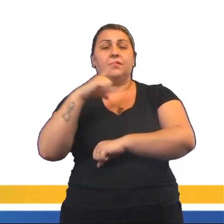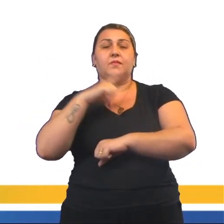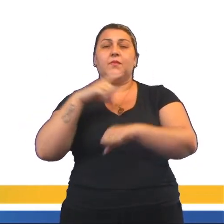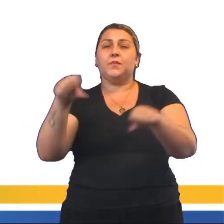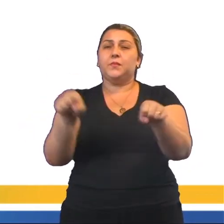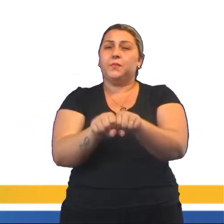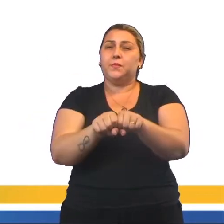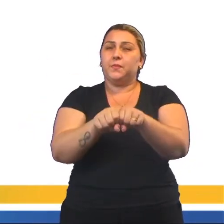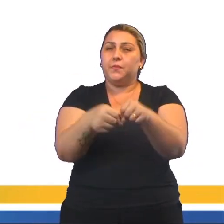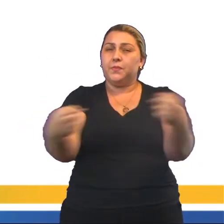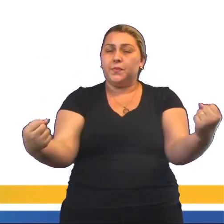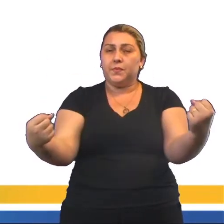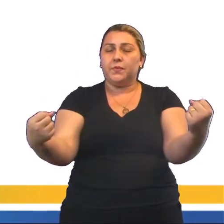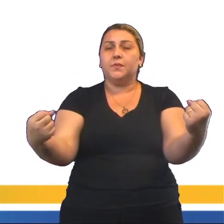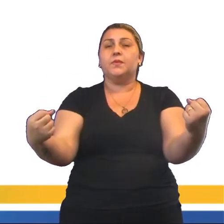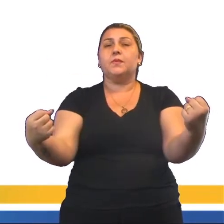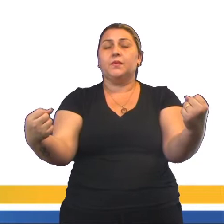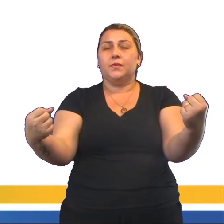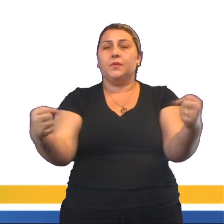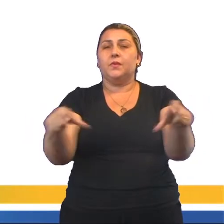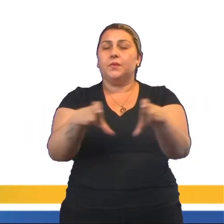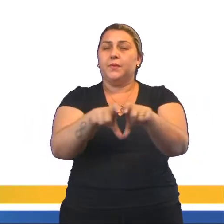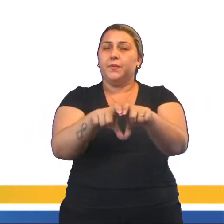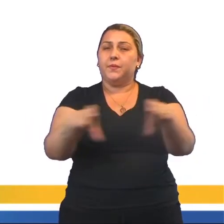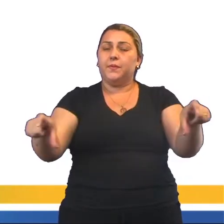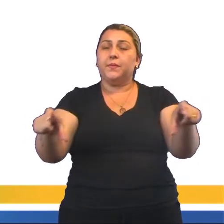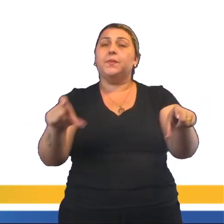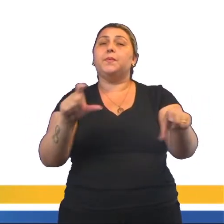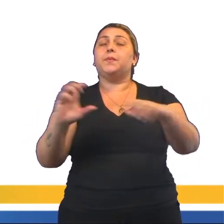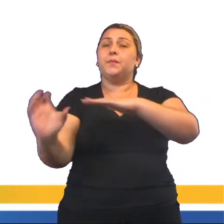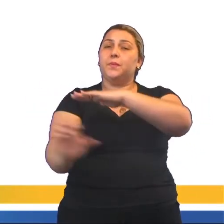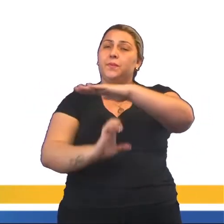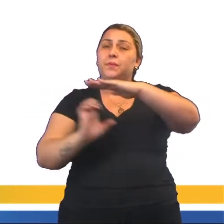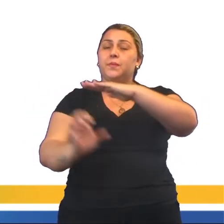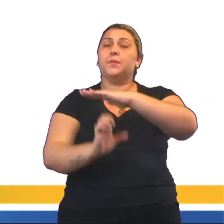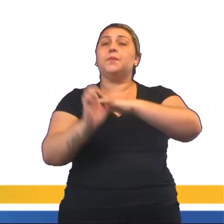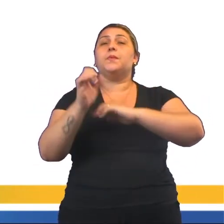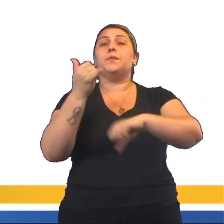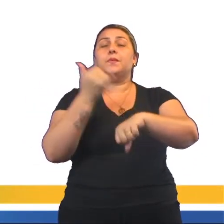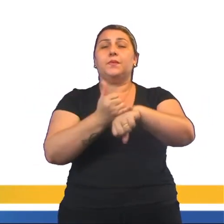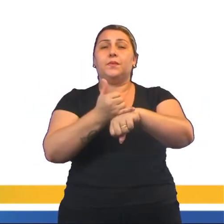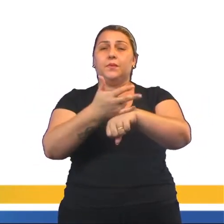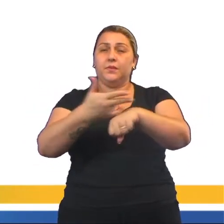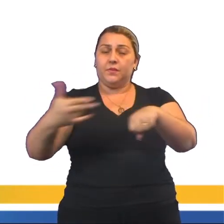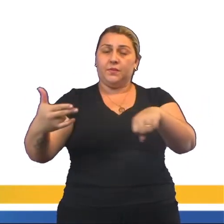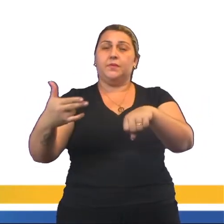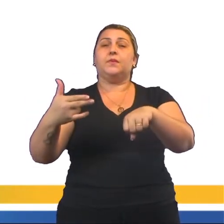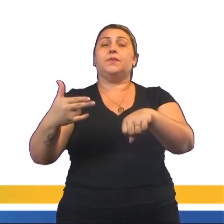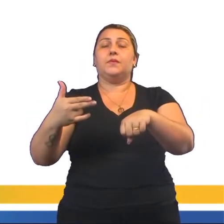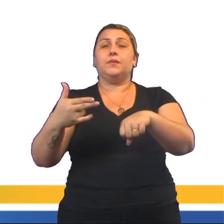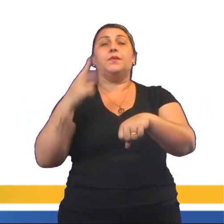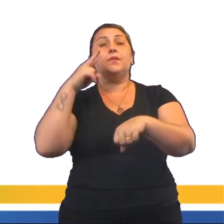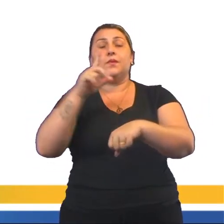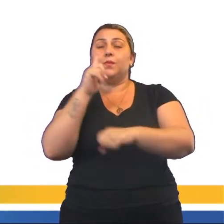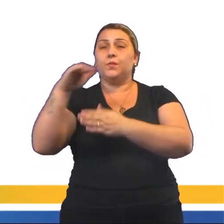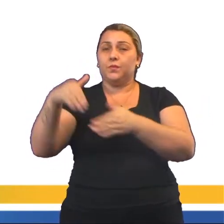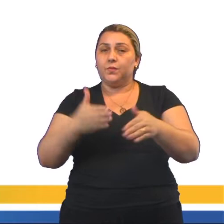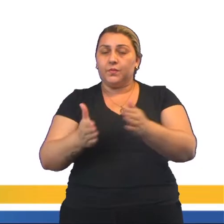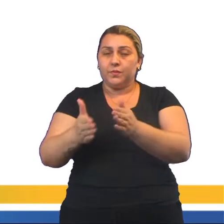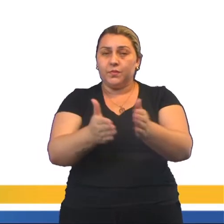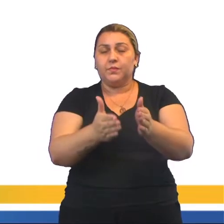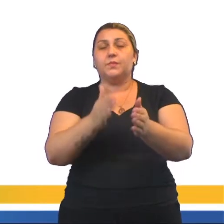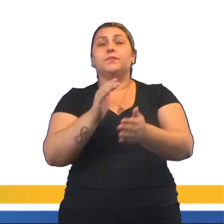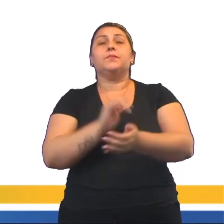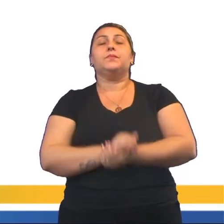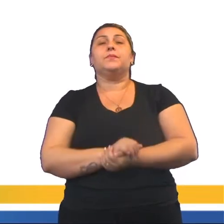rompimento da represa, da empresa de mineração, nós vemos que além dos rios, vocês sabem que os rios